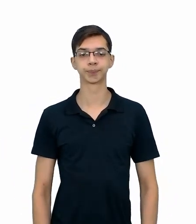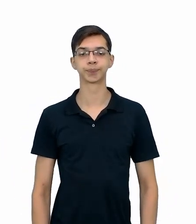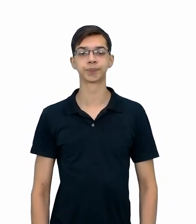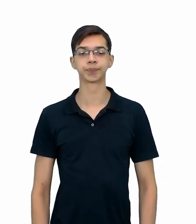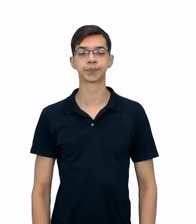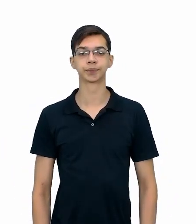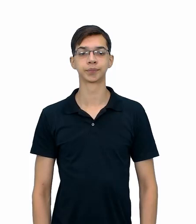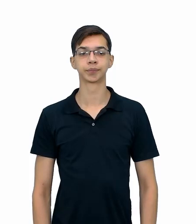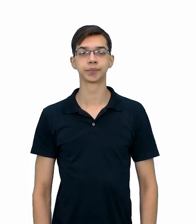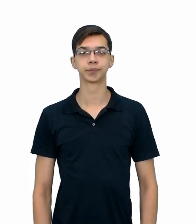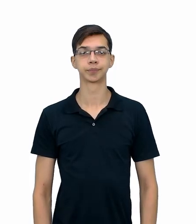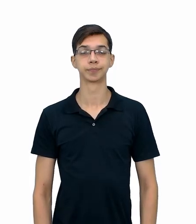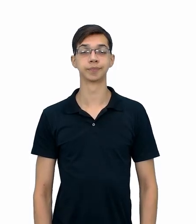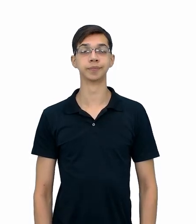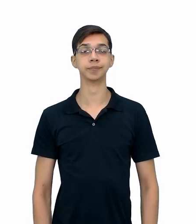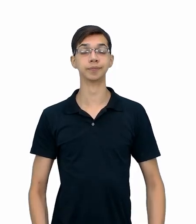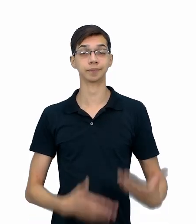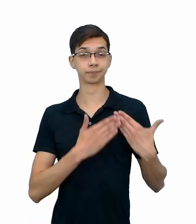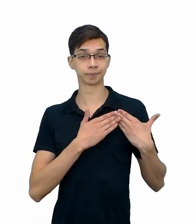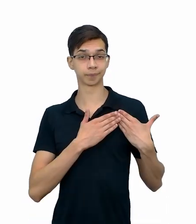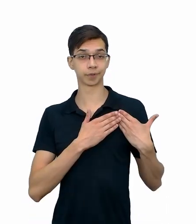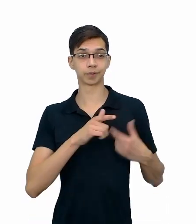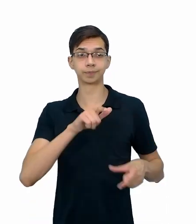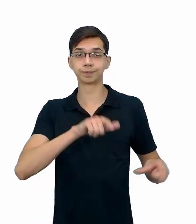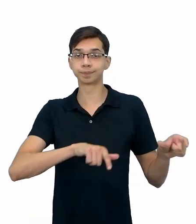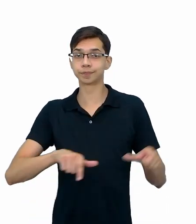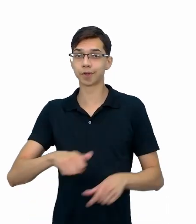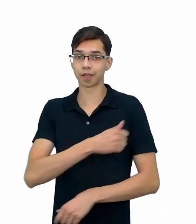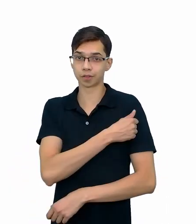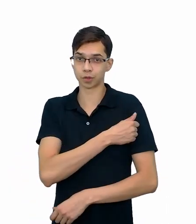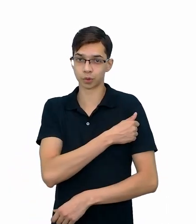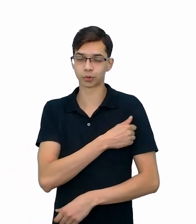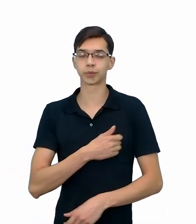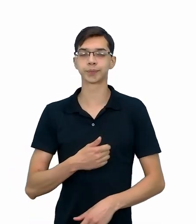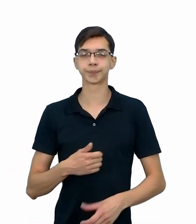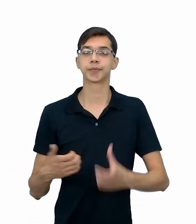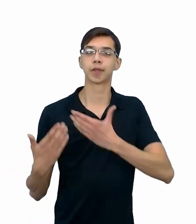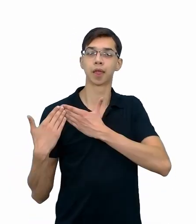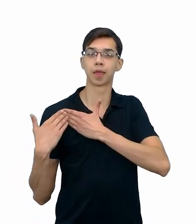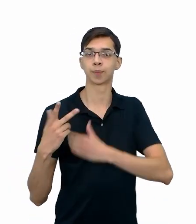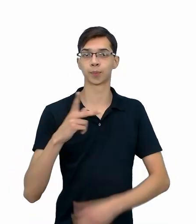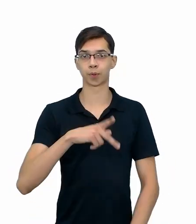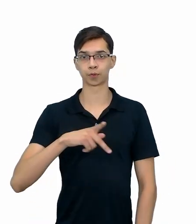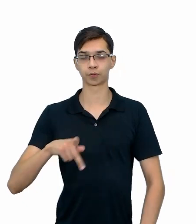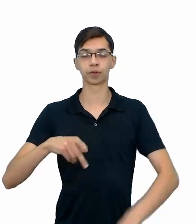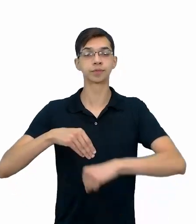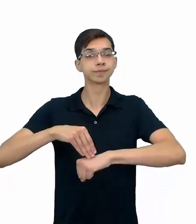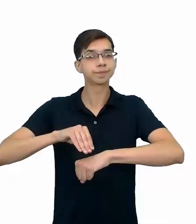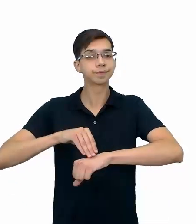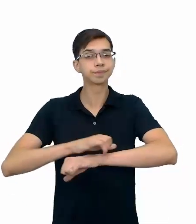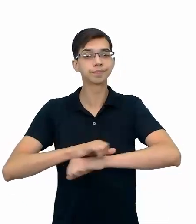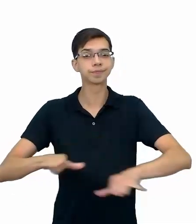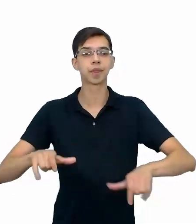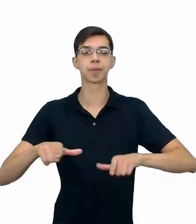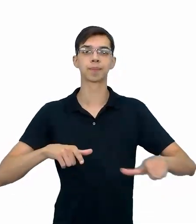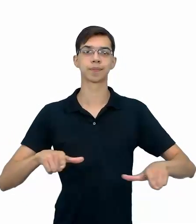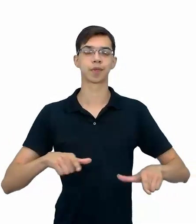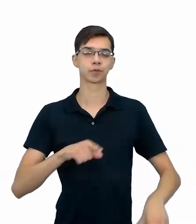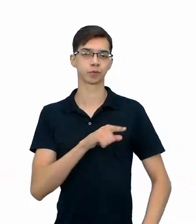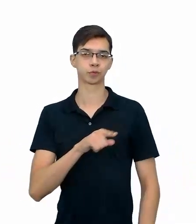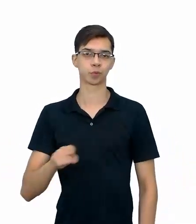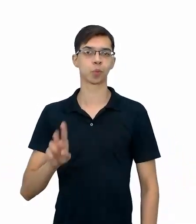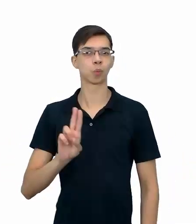duração, o papel de estudante, o papel do professor. Fica aqui como sugestão de trabalho para vocês, então,